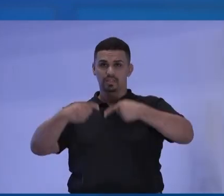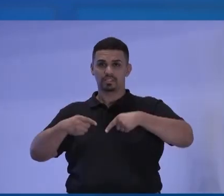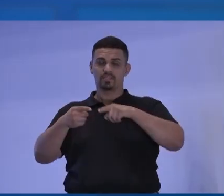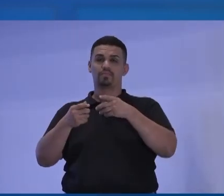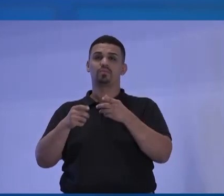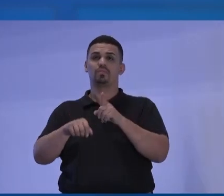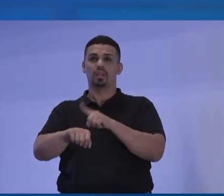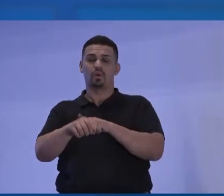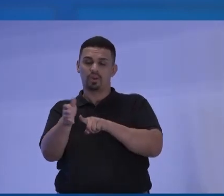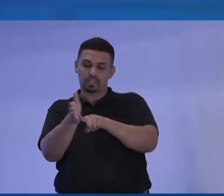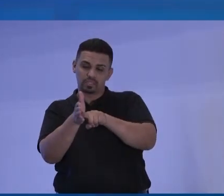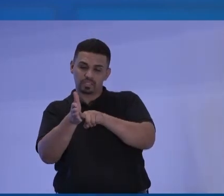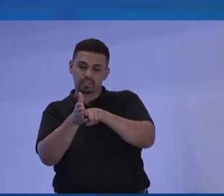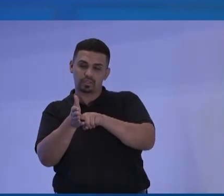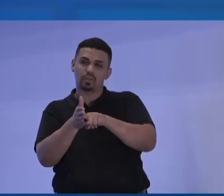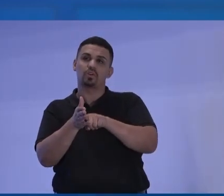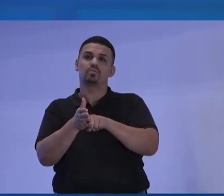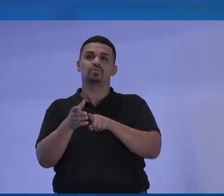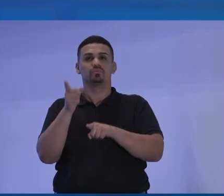dia.